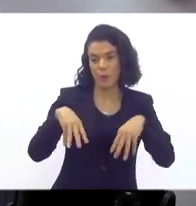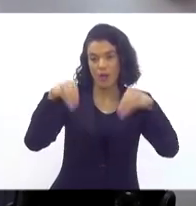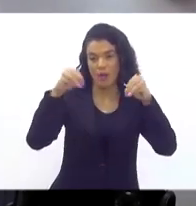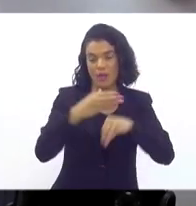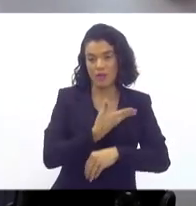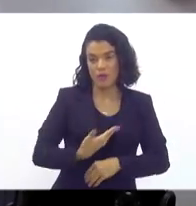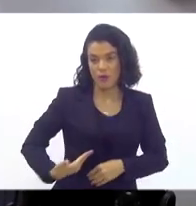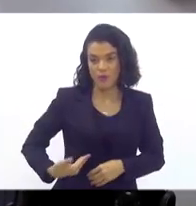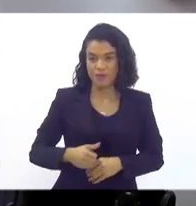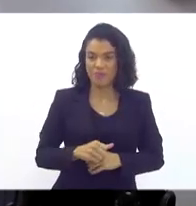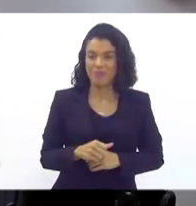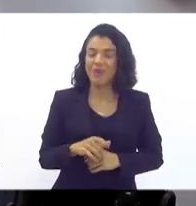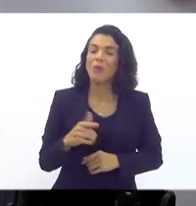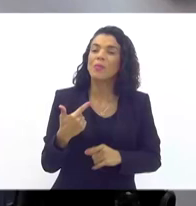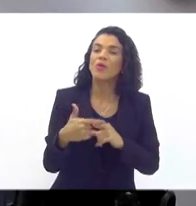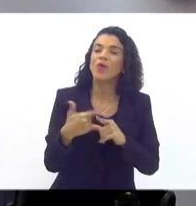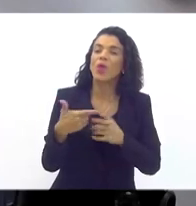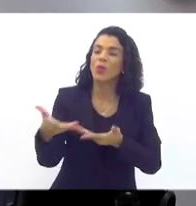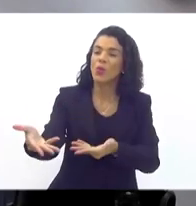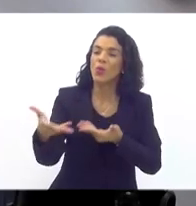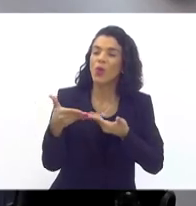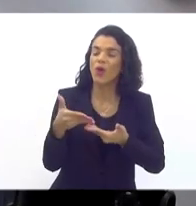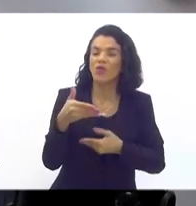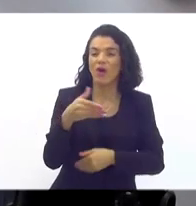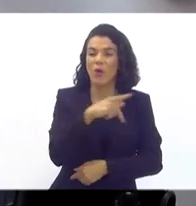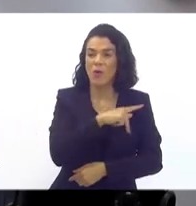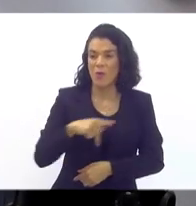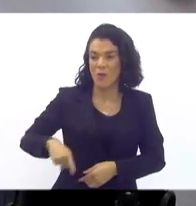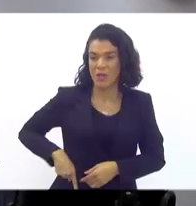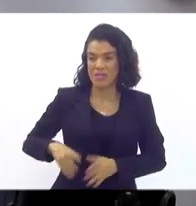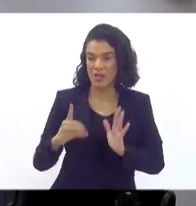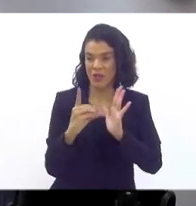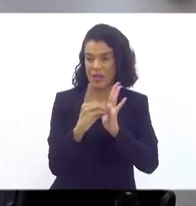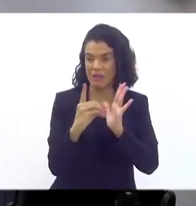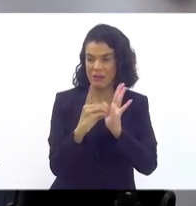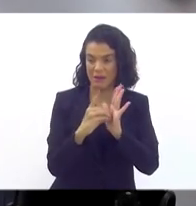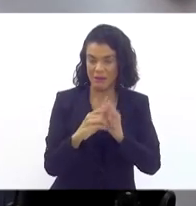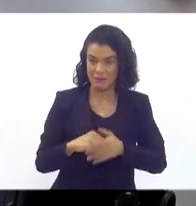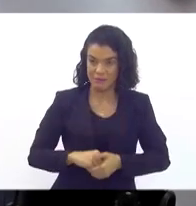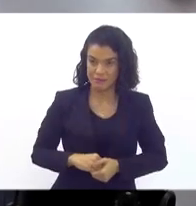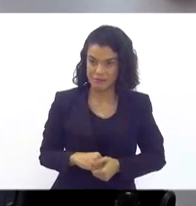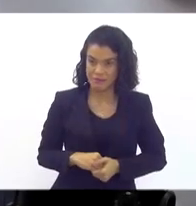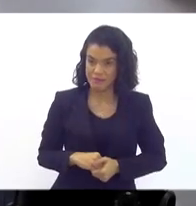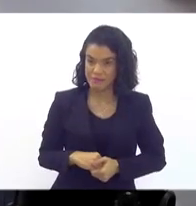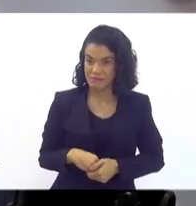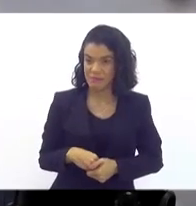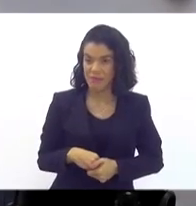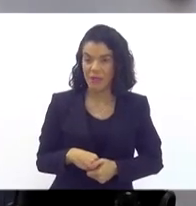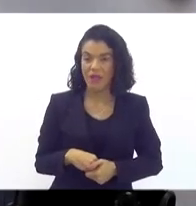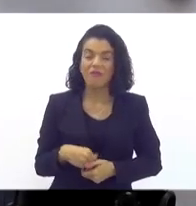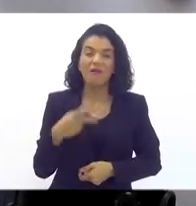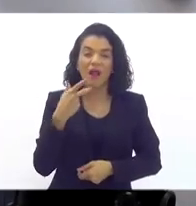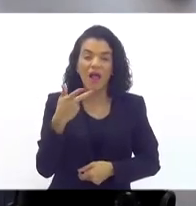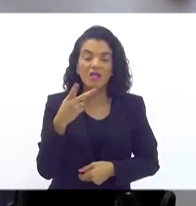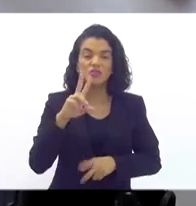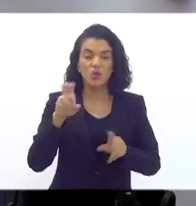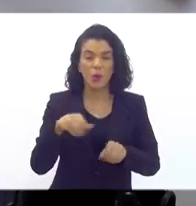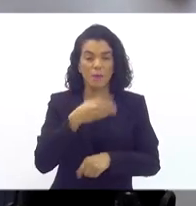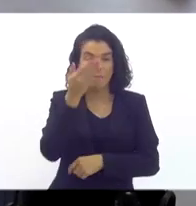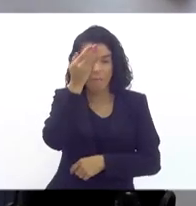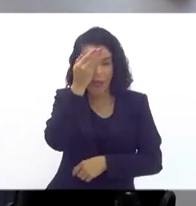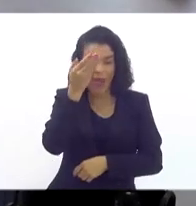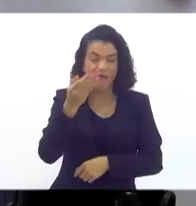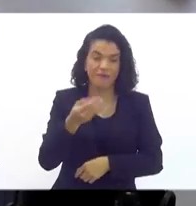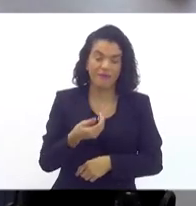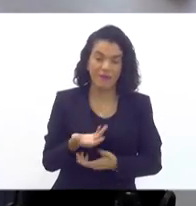eu queria dar uma sugestão porque a gente não convoca logo o presidente do Detran também vamos vamos falou em Mafra de de transporte porque